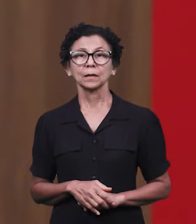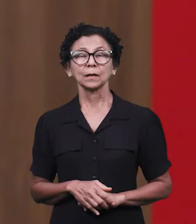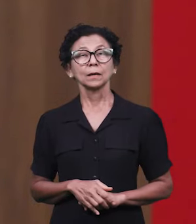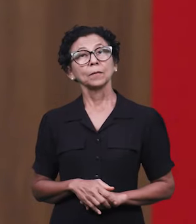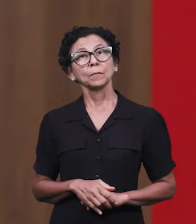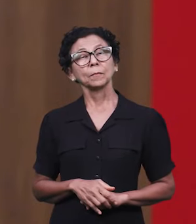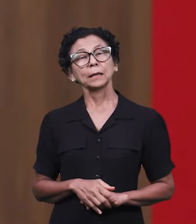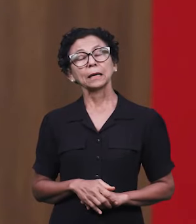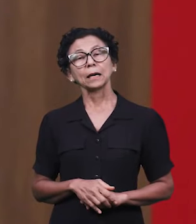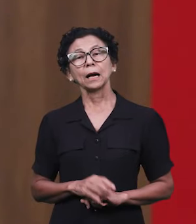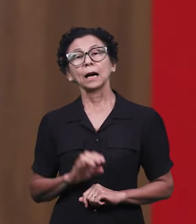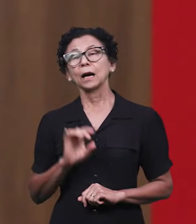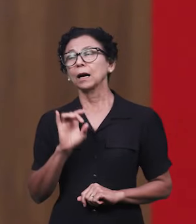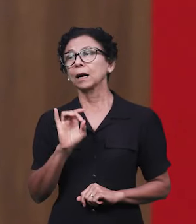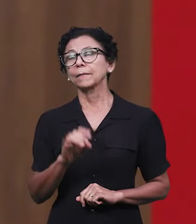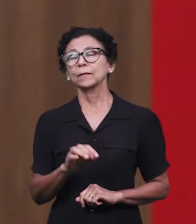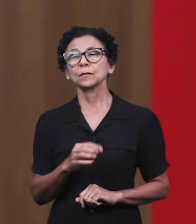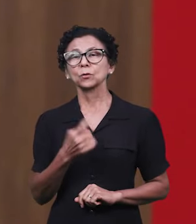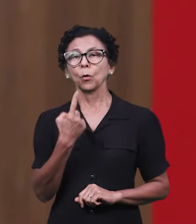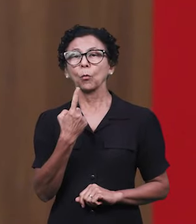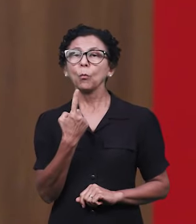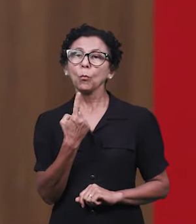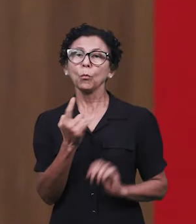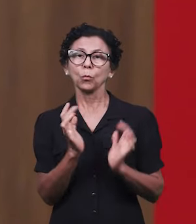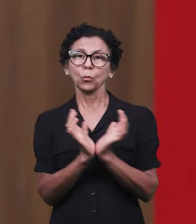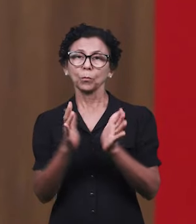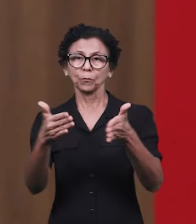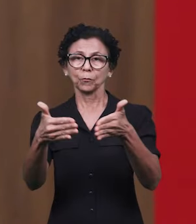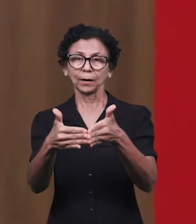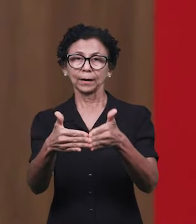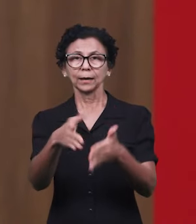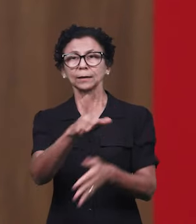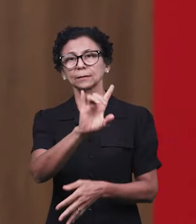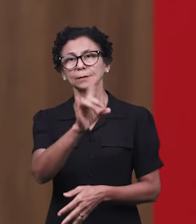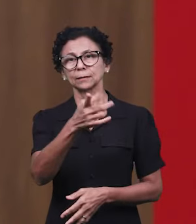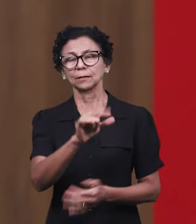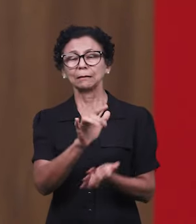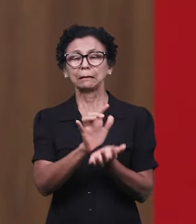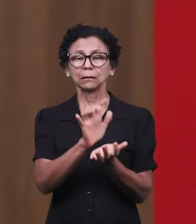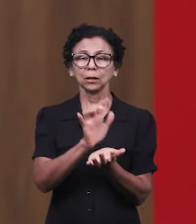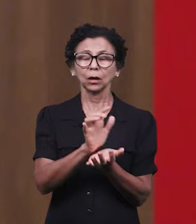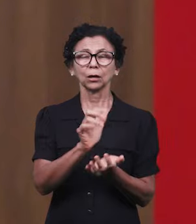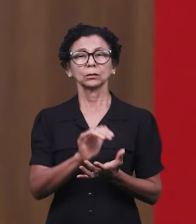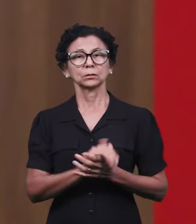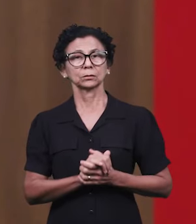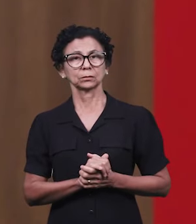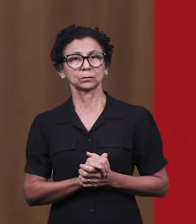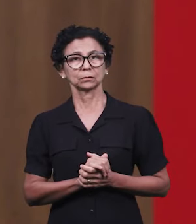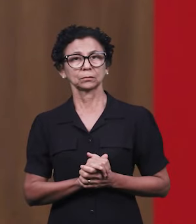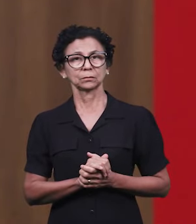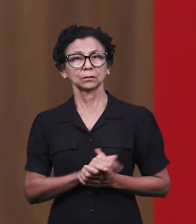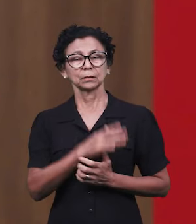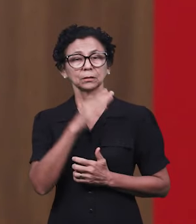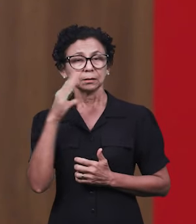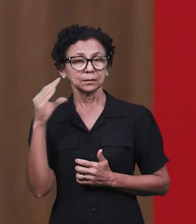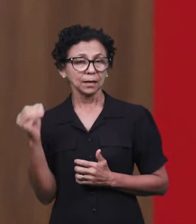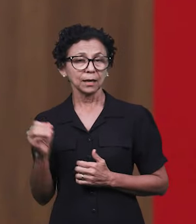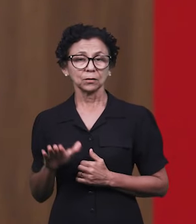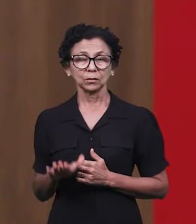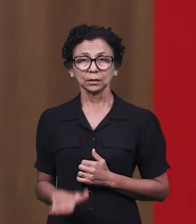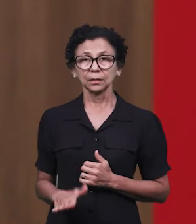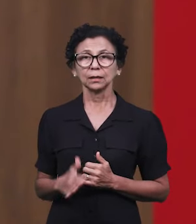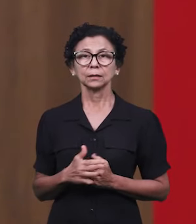crianças, só os adolescentes, só os idosos, aí nós pulamos uma população. E é importante a gente entender,